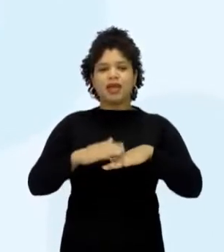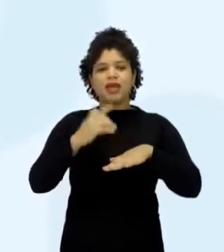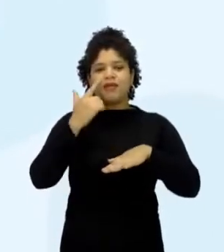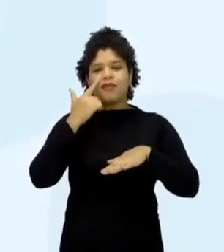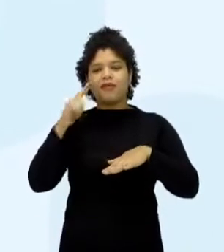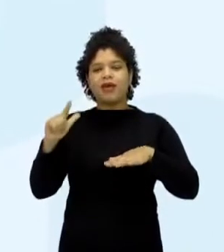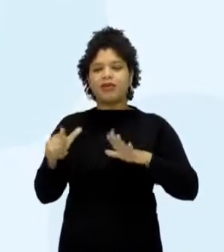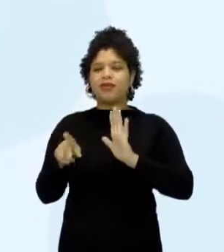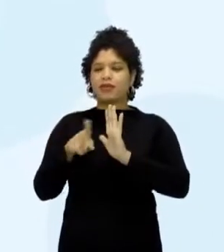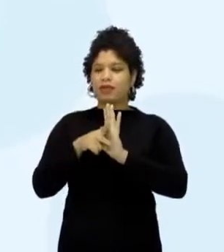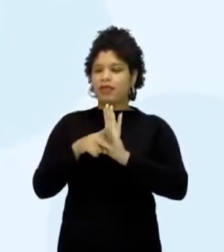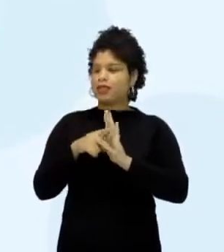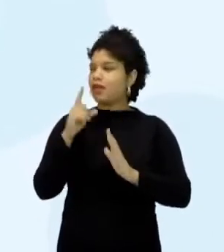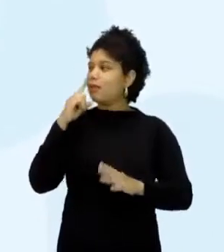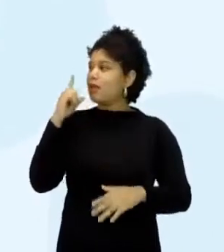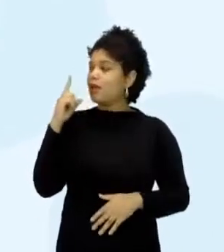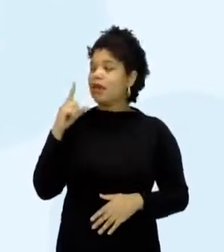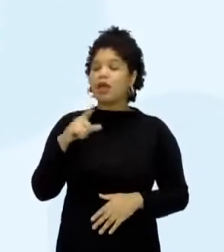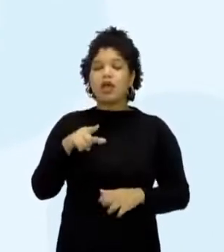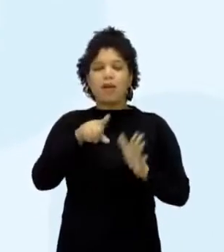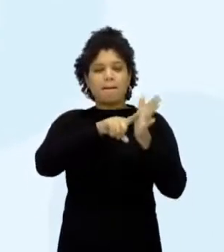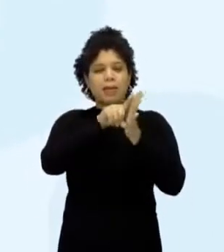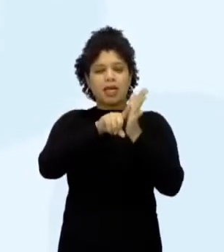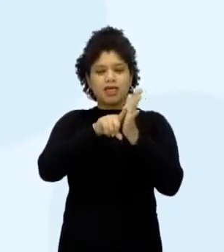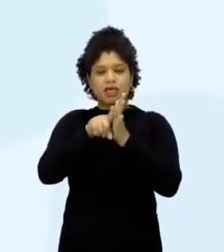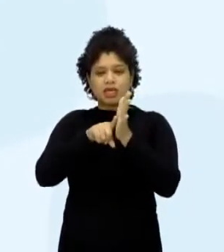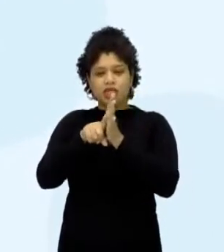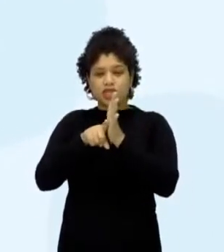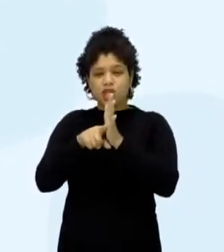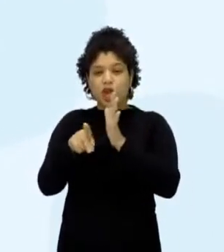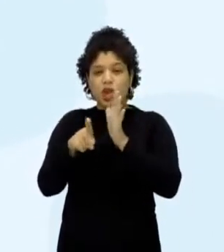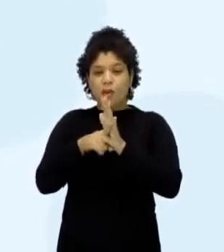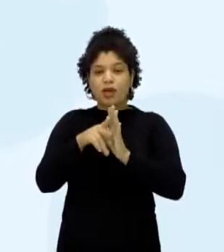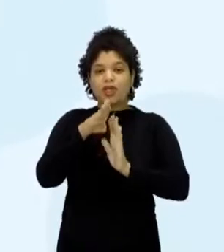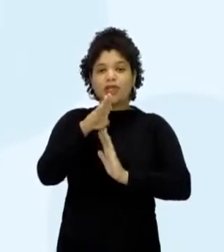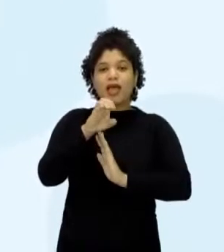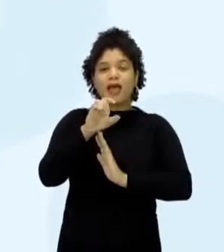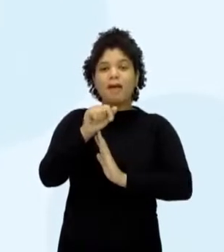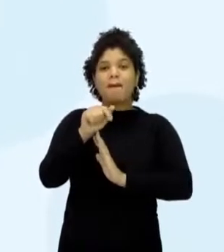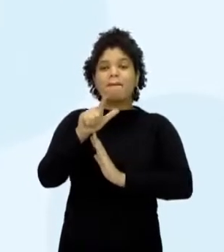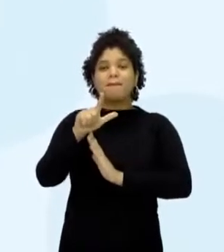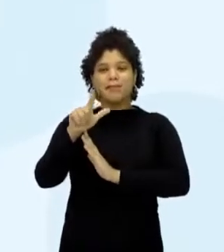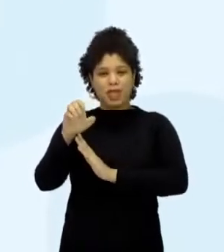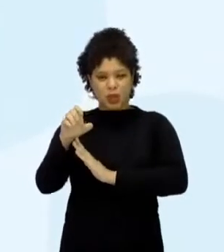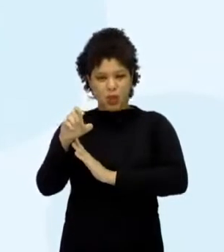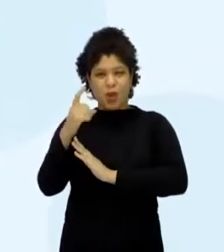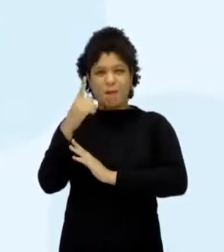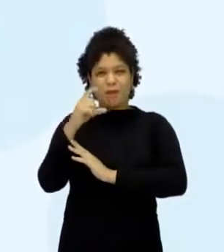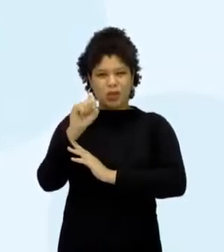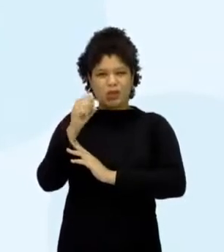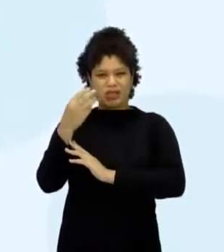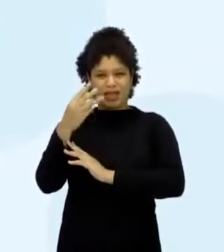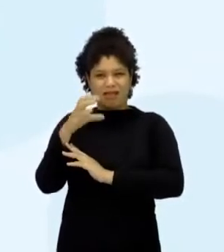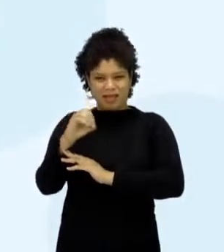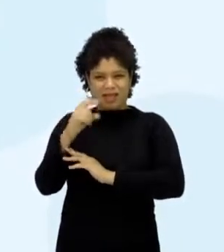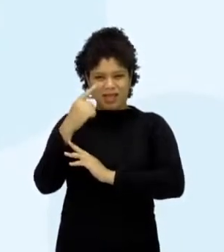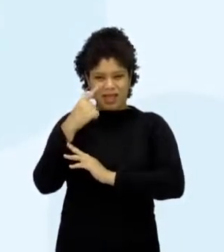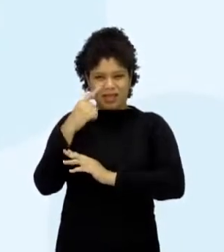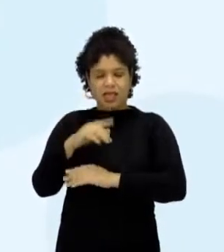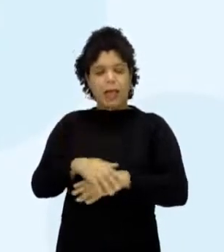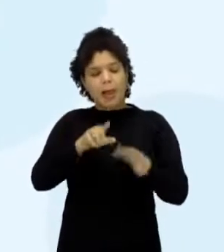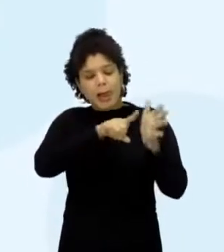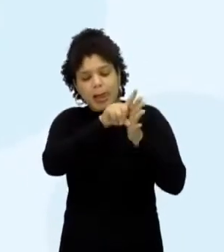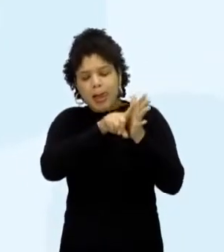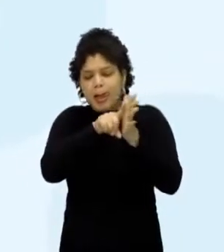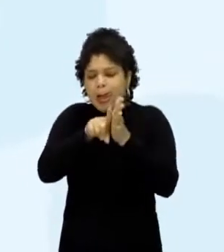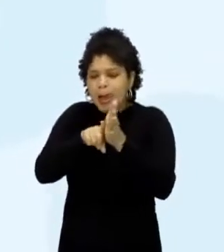teoria quando ele fez a expedição de pesquisa a bordo do Beagle em 1830. E aí, ele tinha